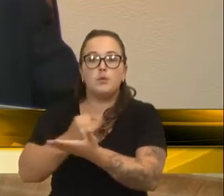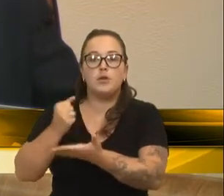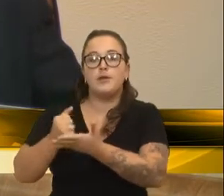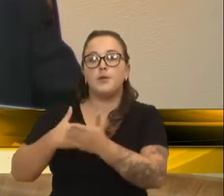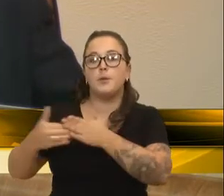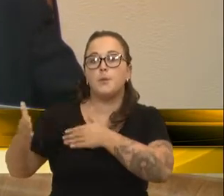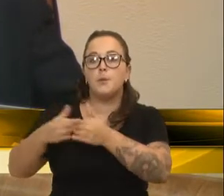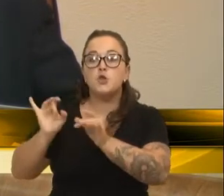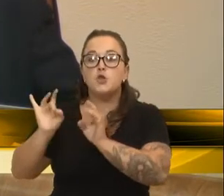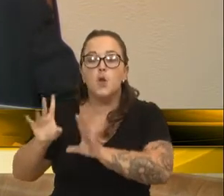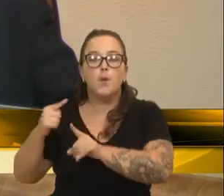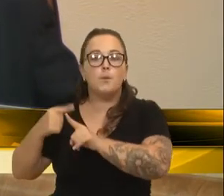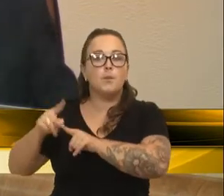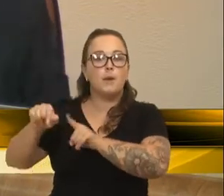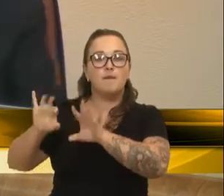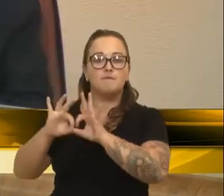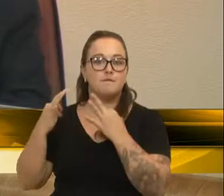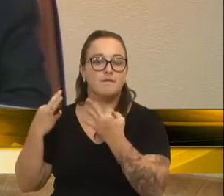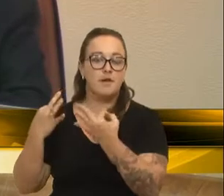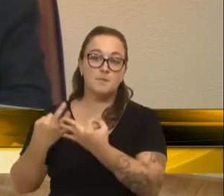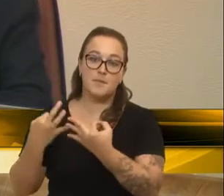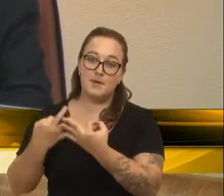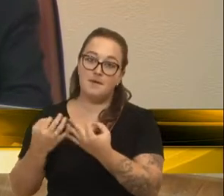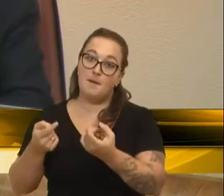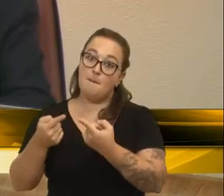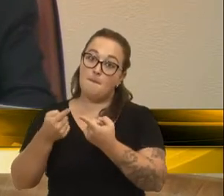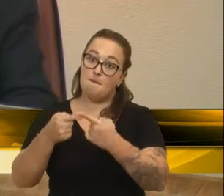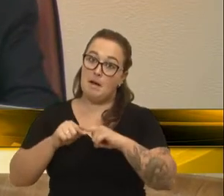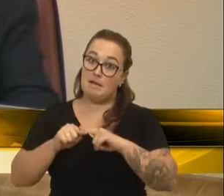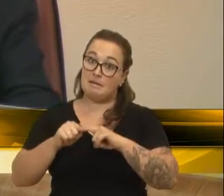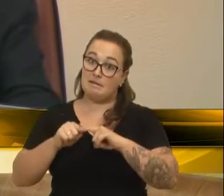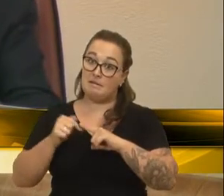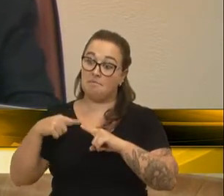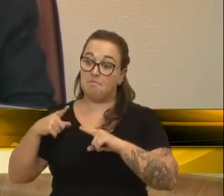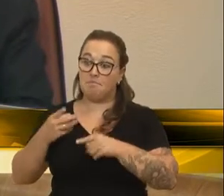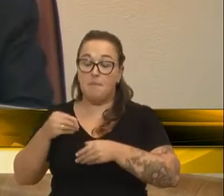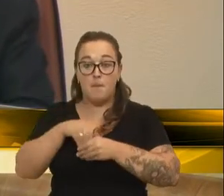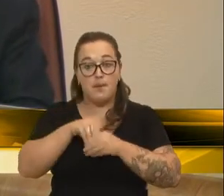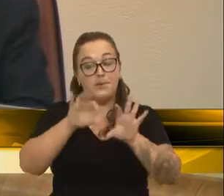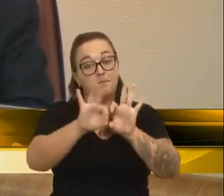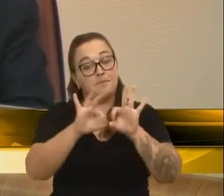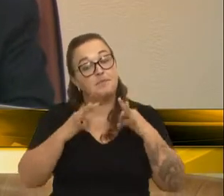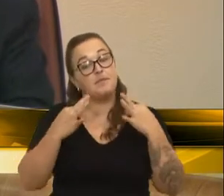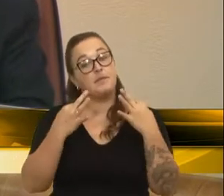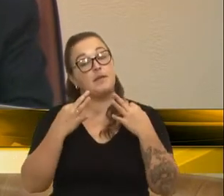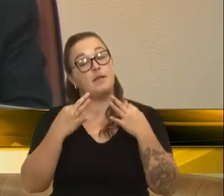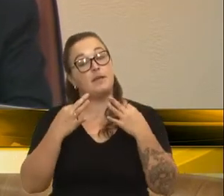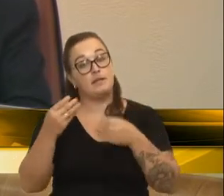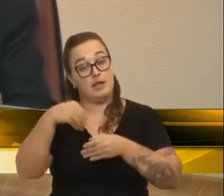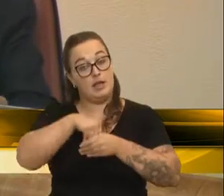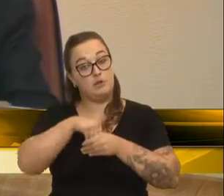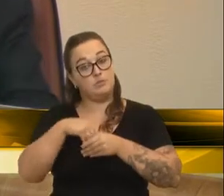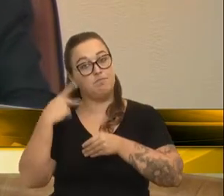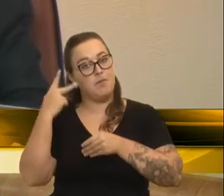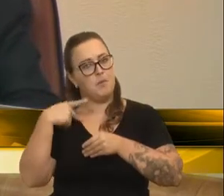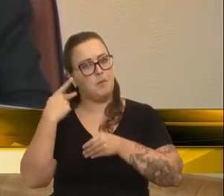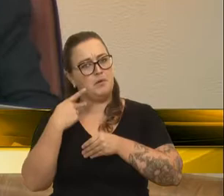administrativa, mas está tão estranho na política está entrando na